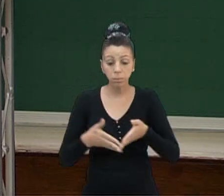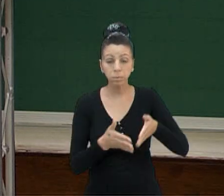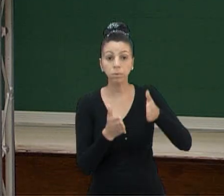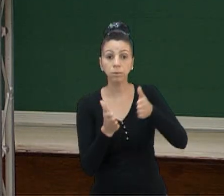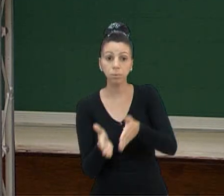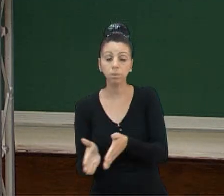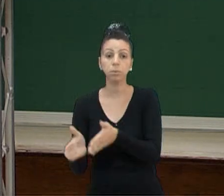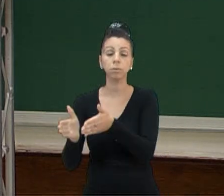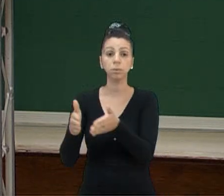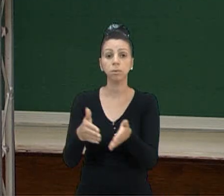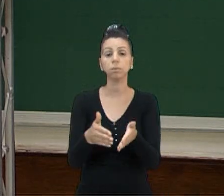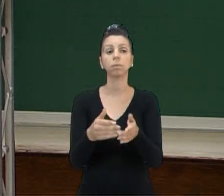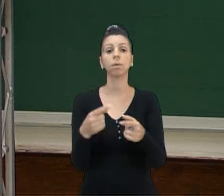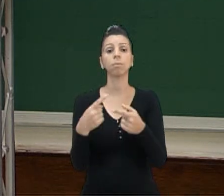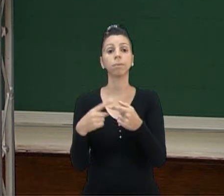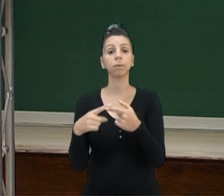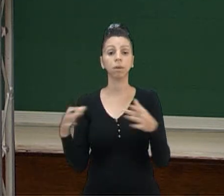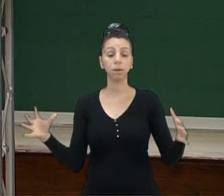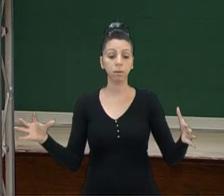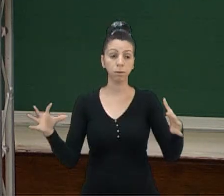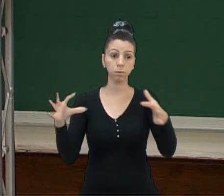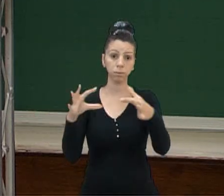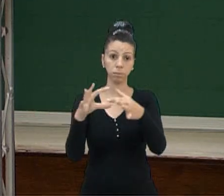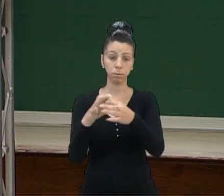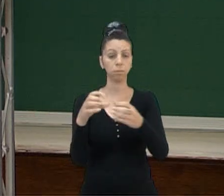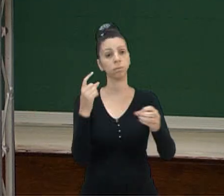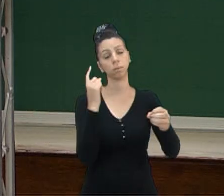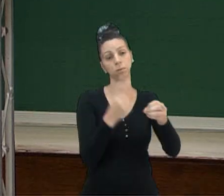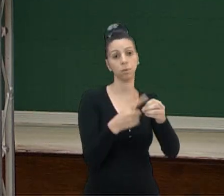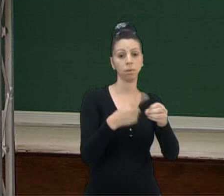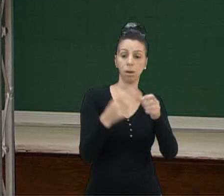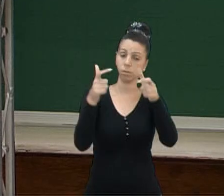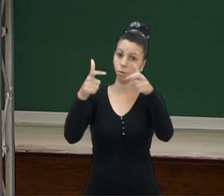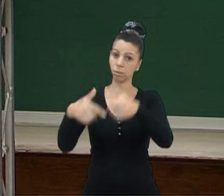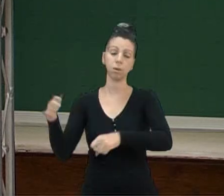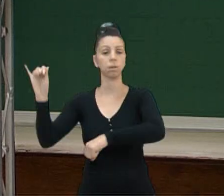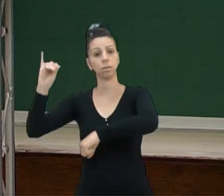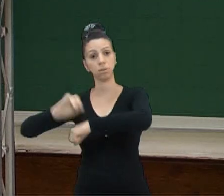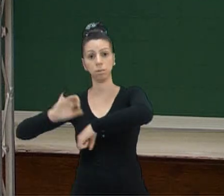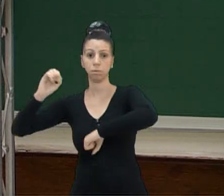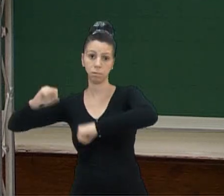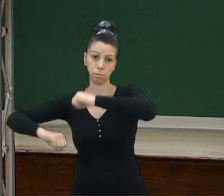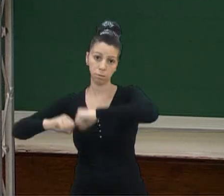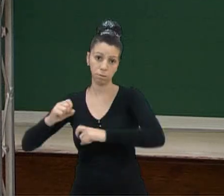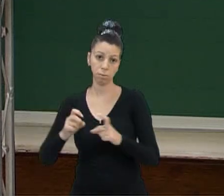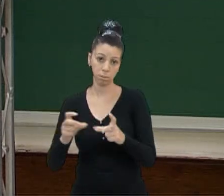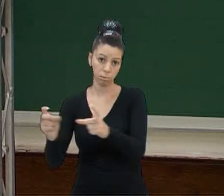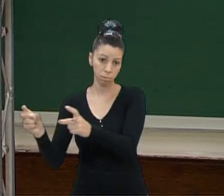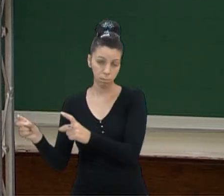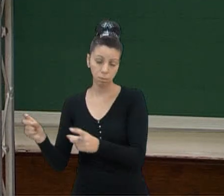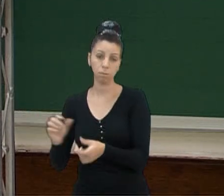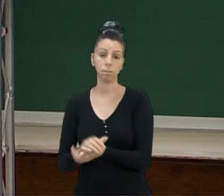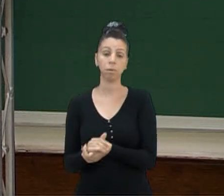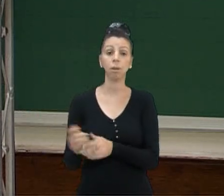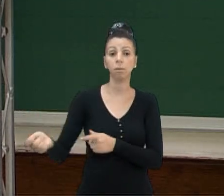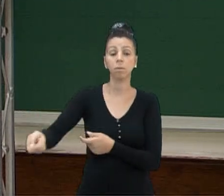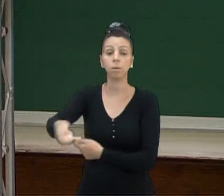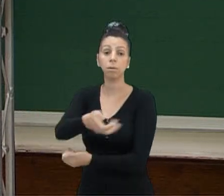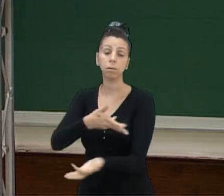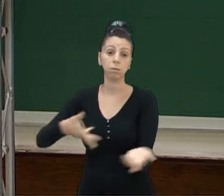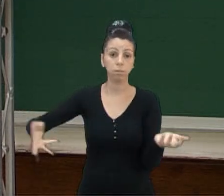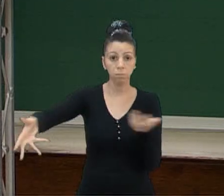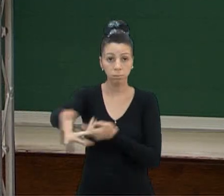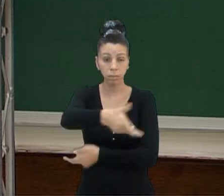desenvolvimento da Europa, porque ele interliga cidades, lugares, centros industriais, que aí podem fazer as trocas ali